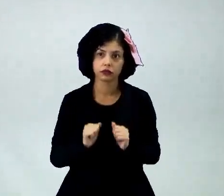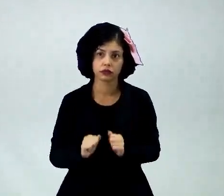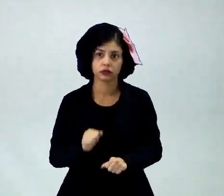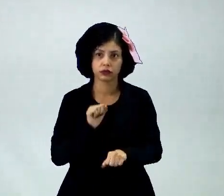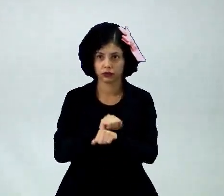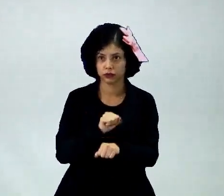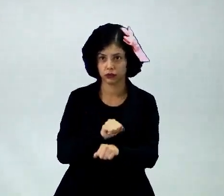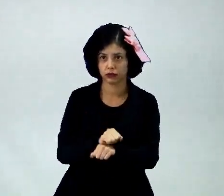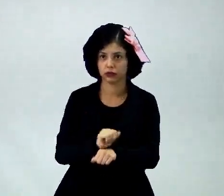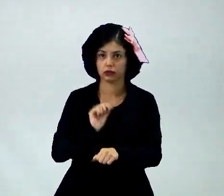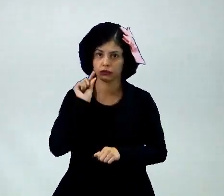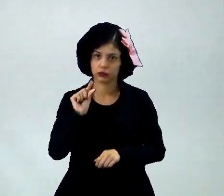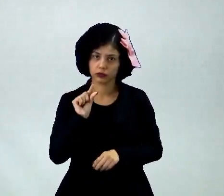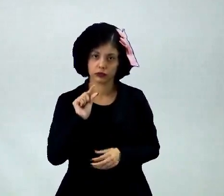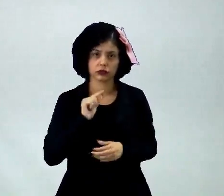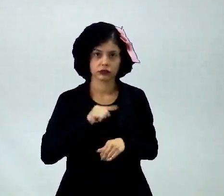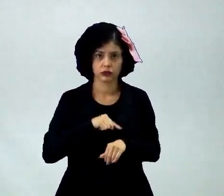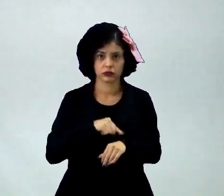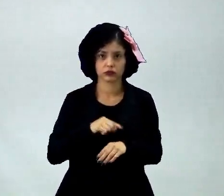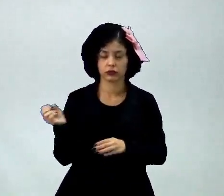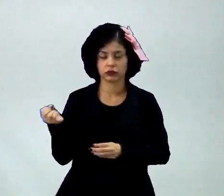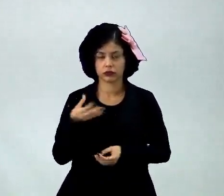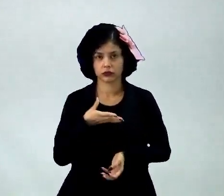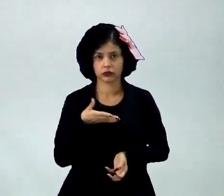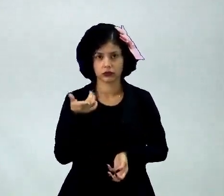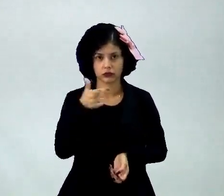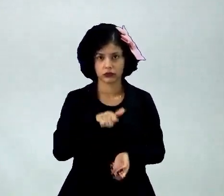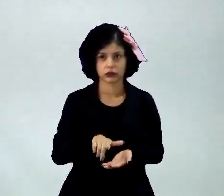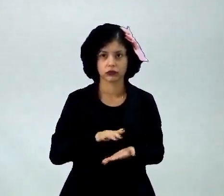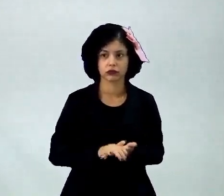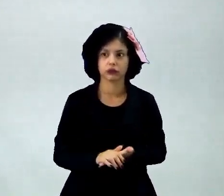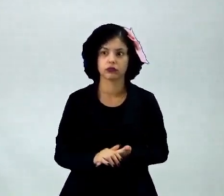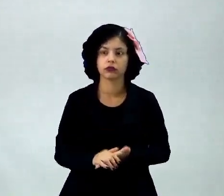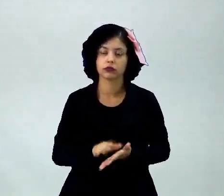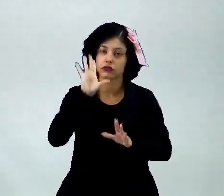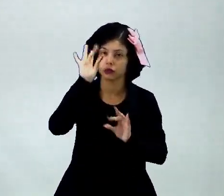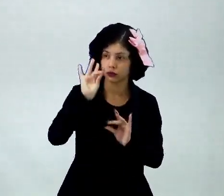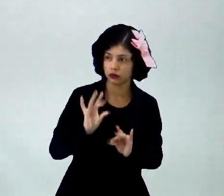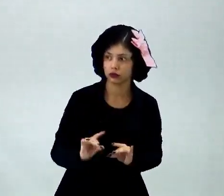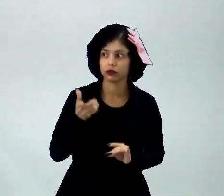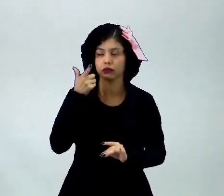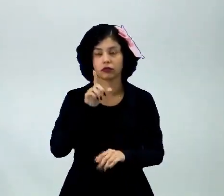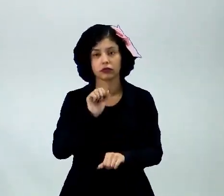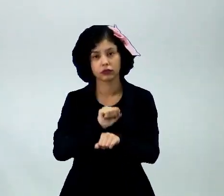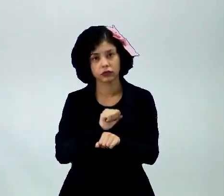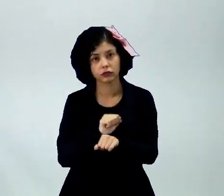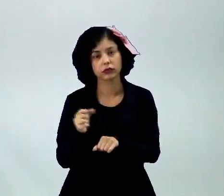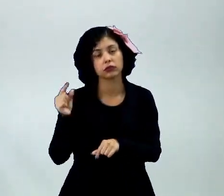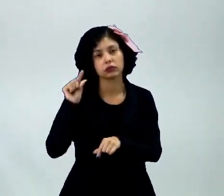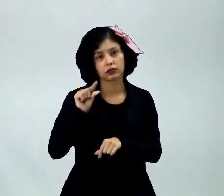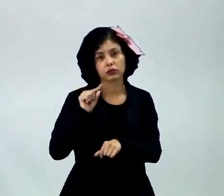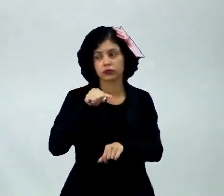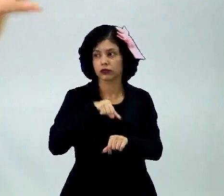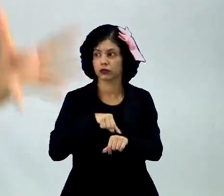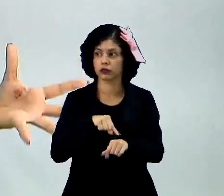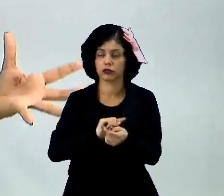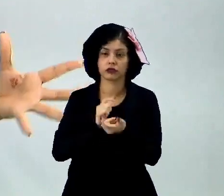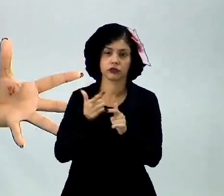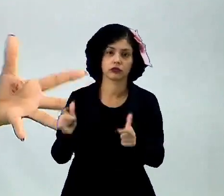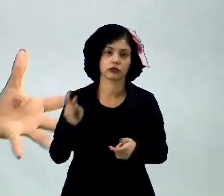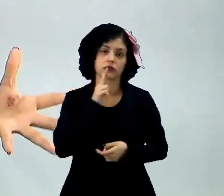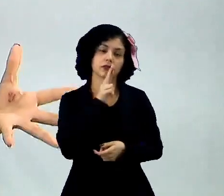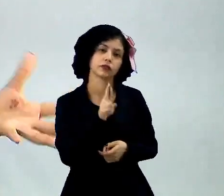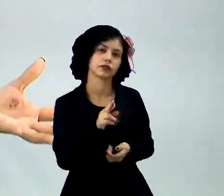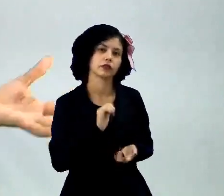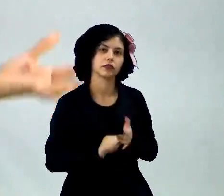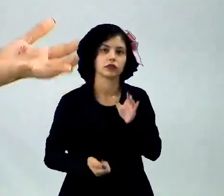poderia esperar pouco tempo para gerar novos descendentes, e a cada vez que ele esperava esse pouco tempo, tinha um grande